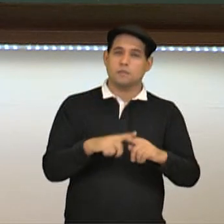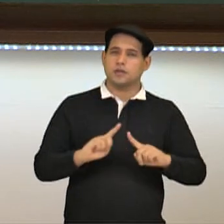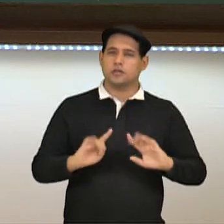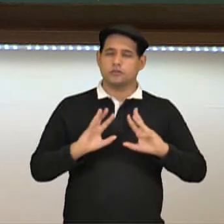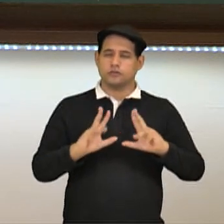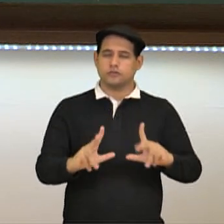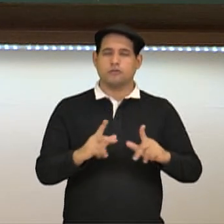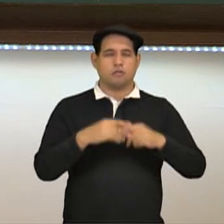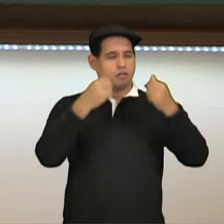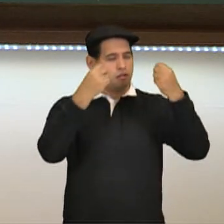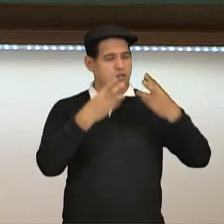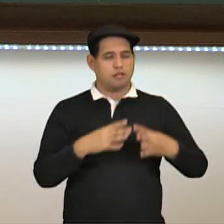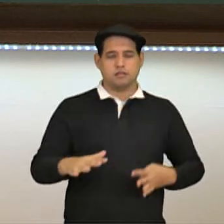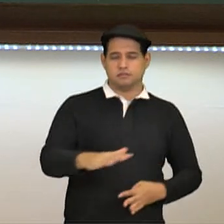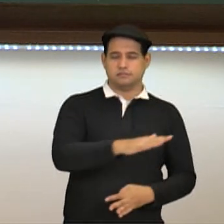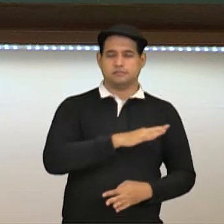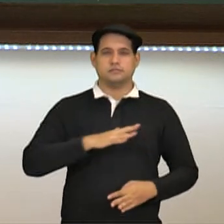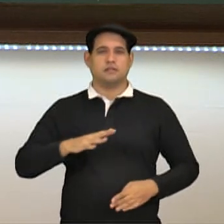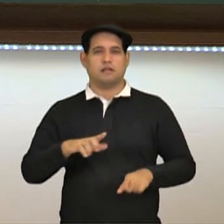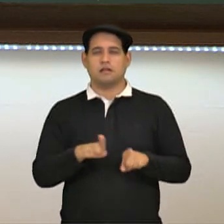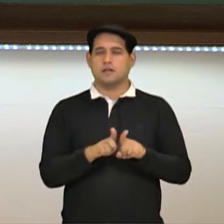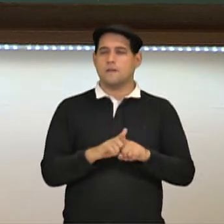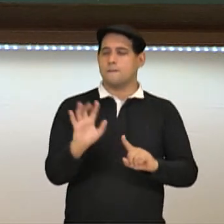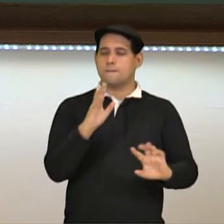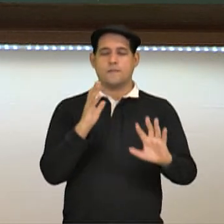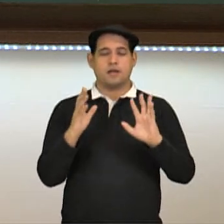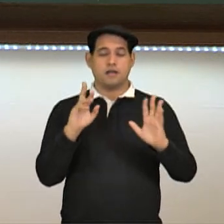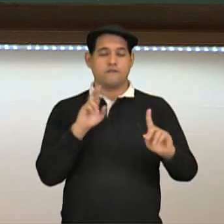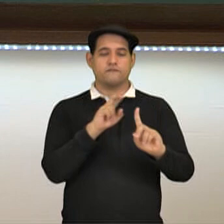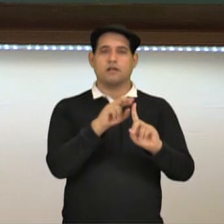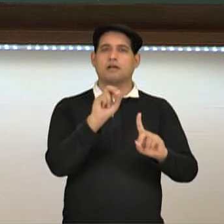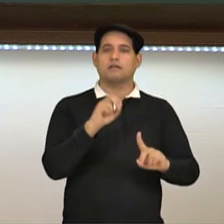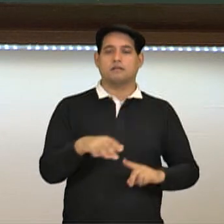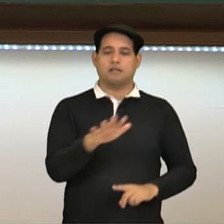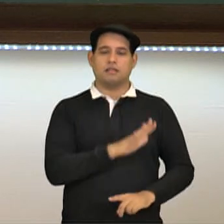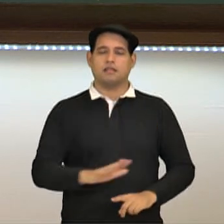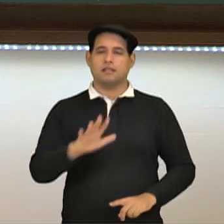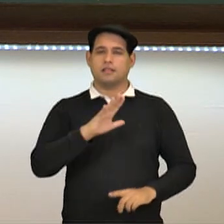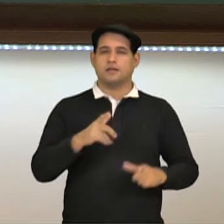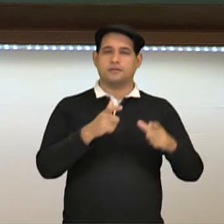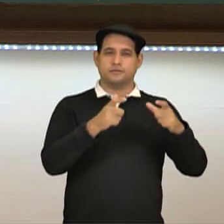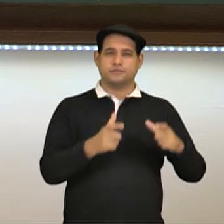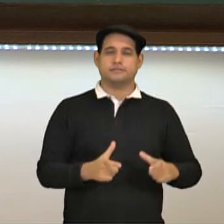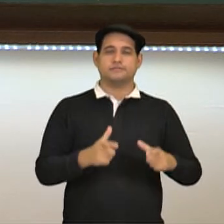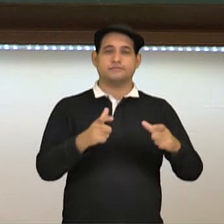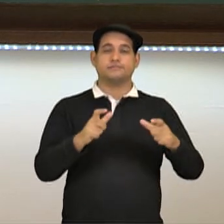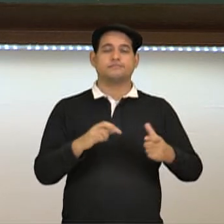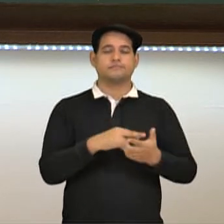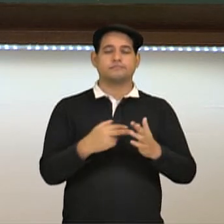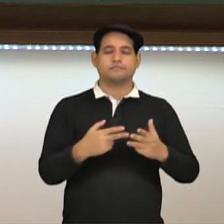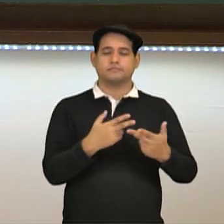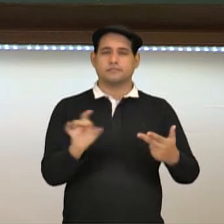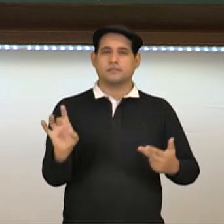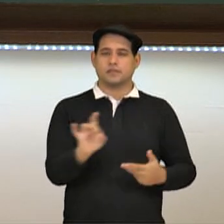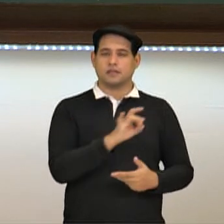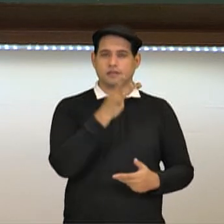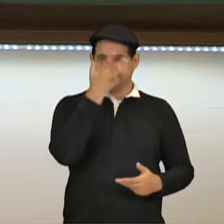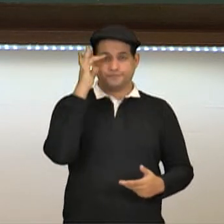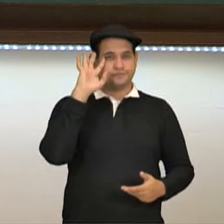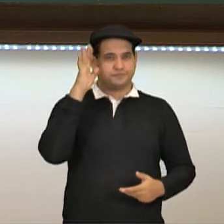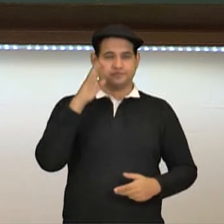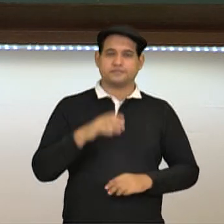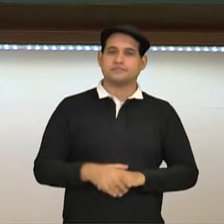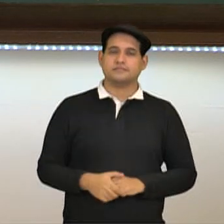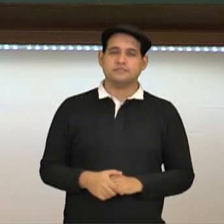da descrição do ambiente, da ambientação, se refere ao cenário, ao espaço onde as ações dos personagens vão